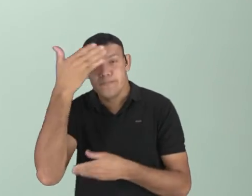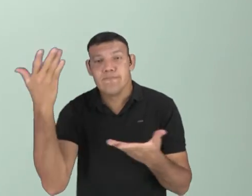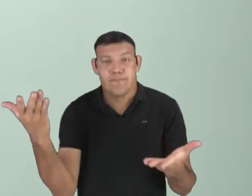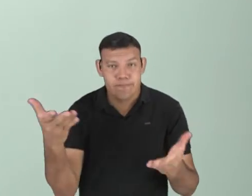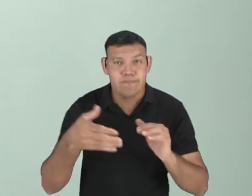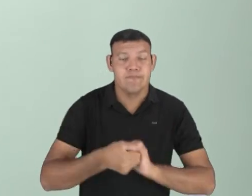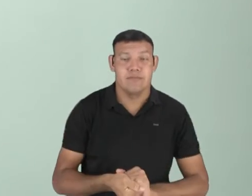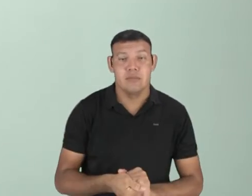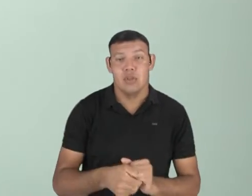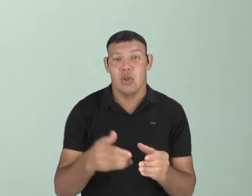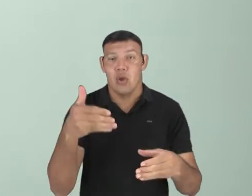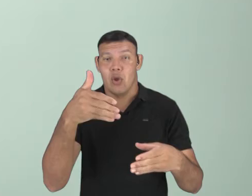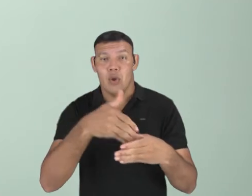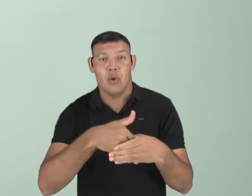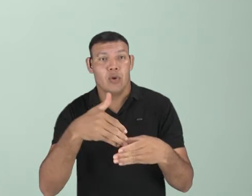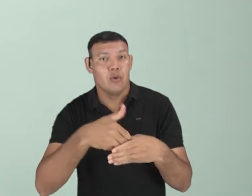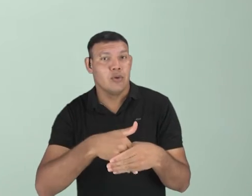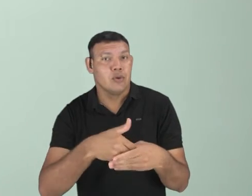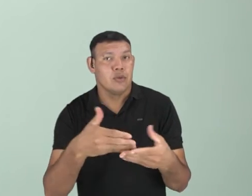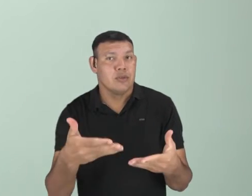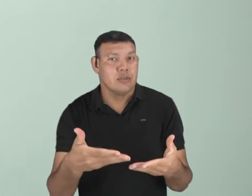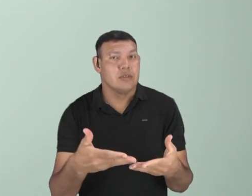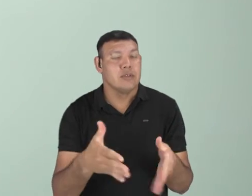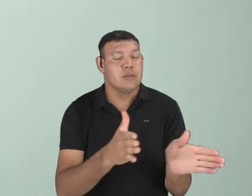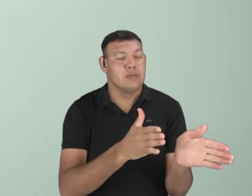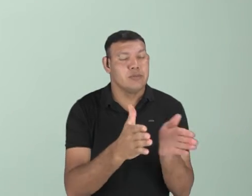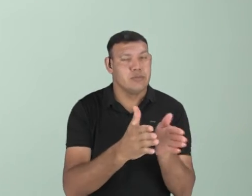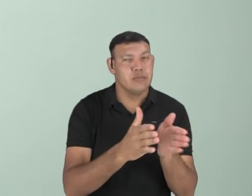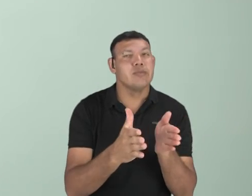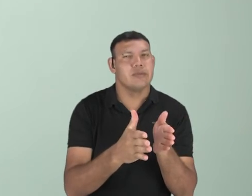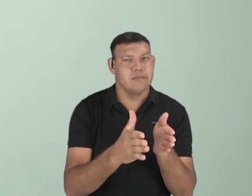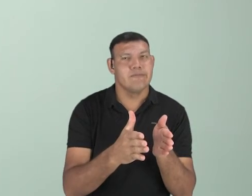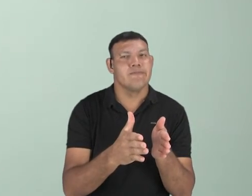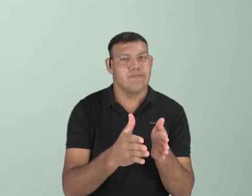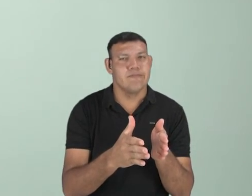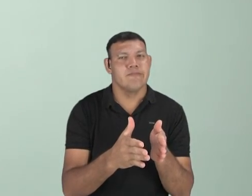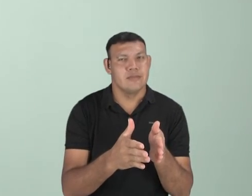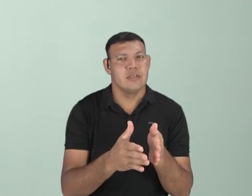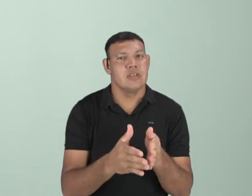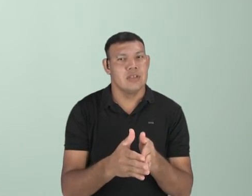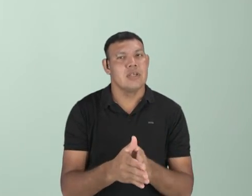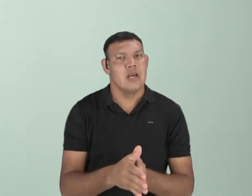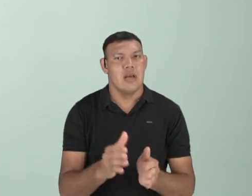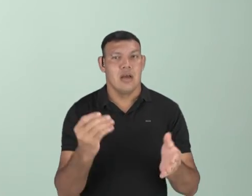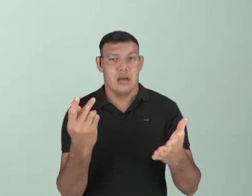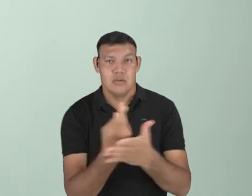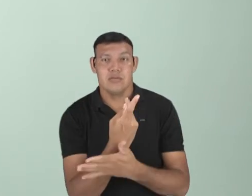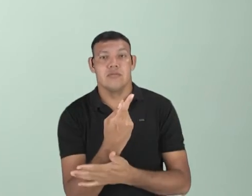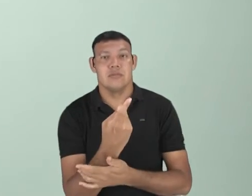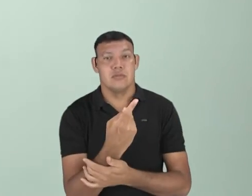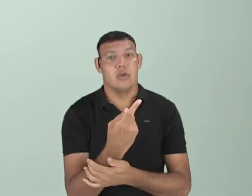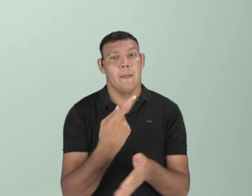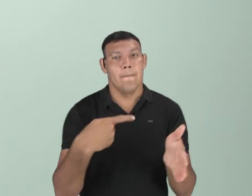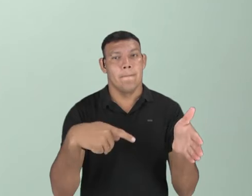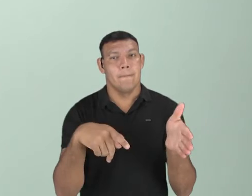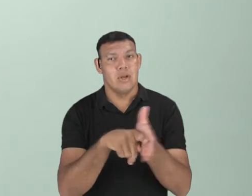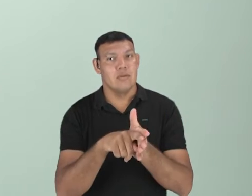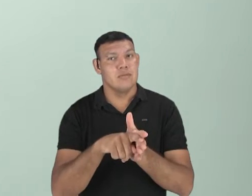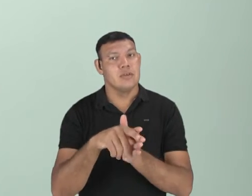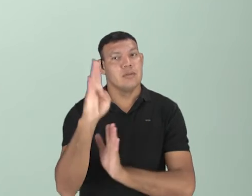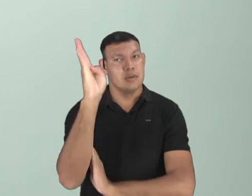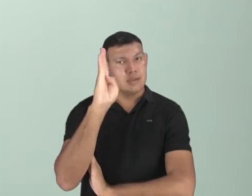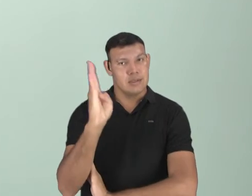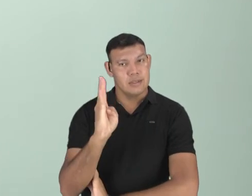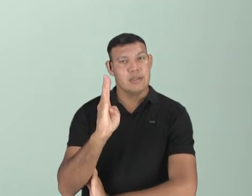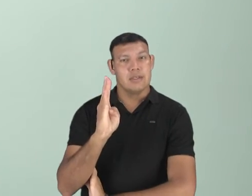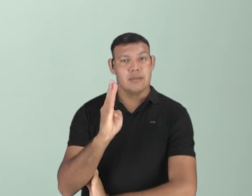nunca ouviu falar, digamos assim, nos processos eleitorais que já se deram no nosso país, em que o